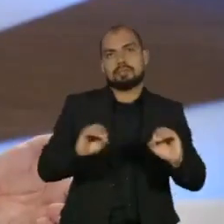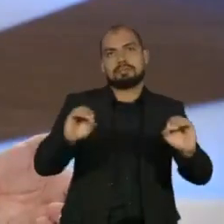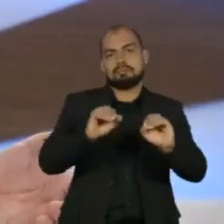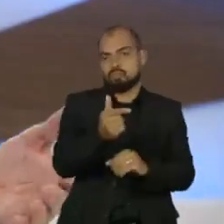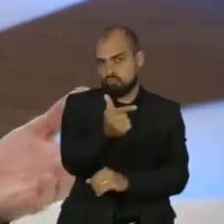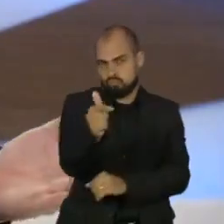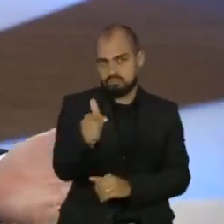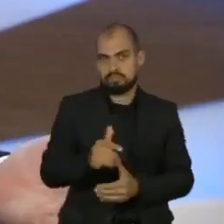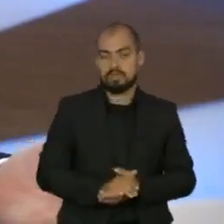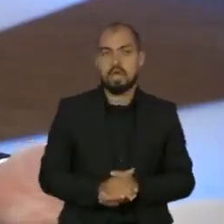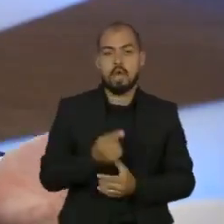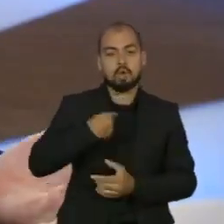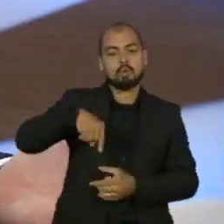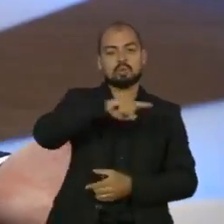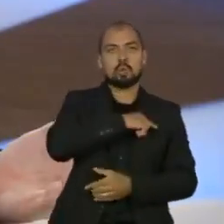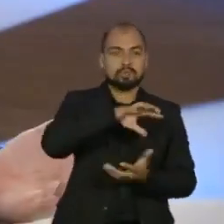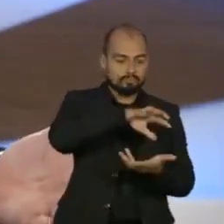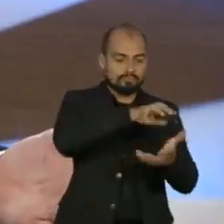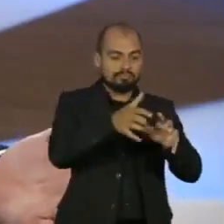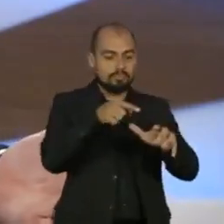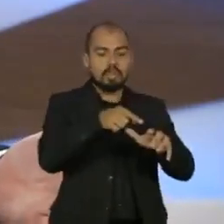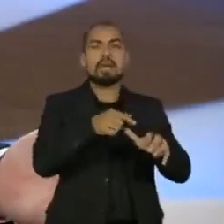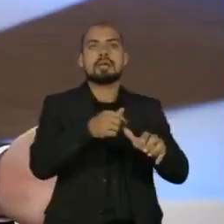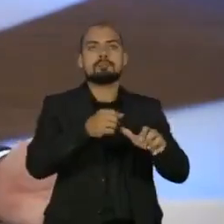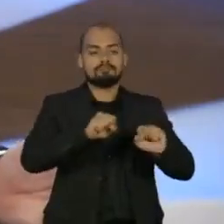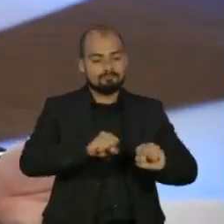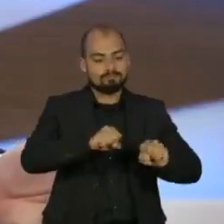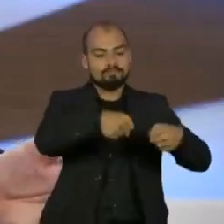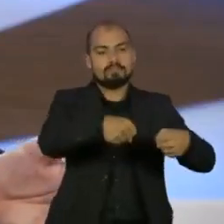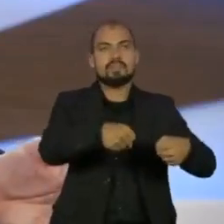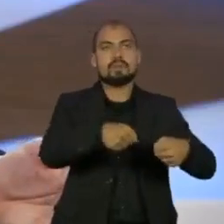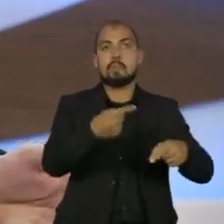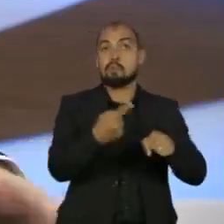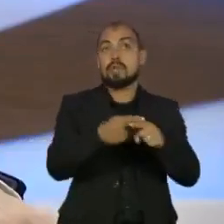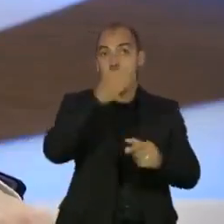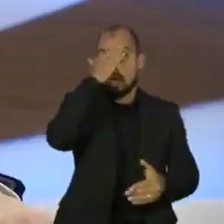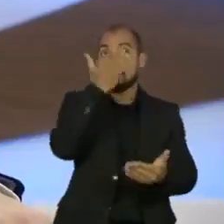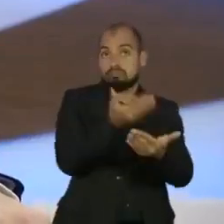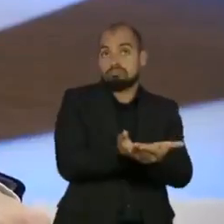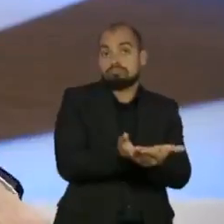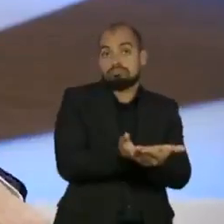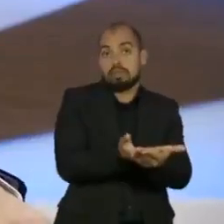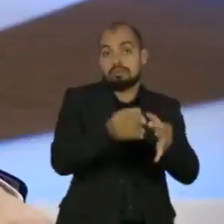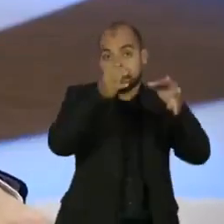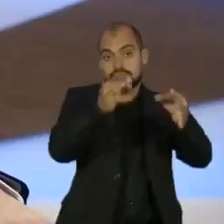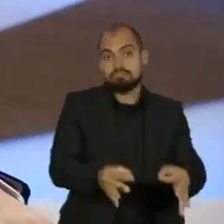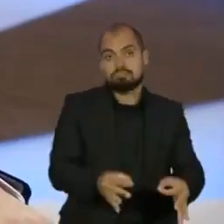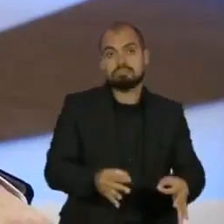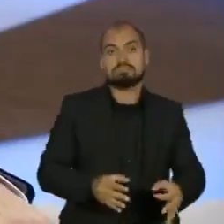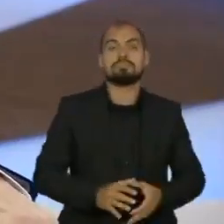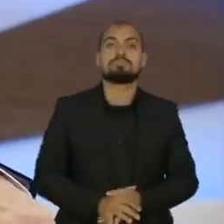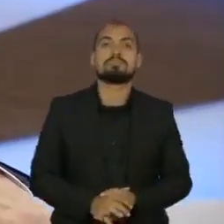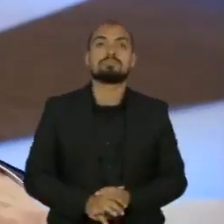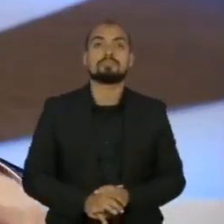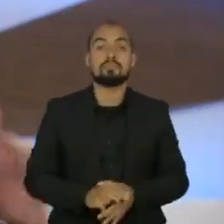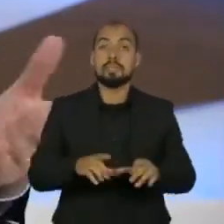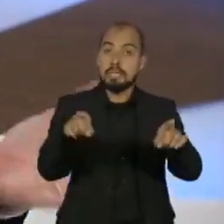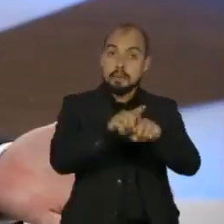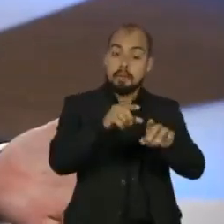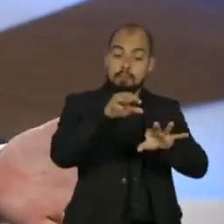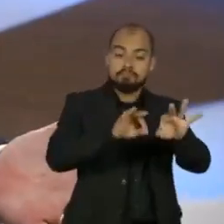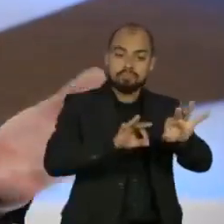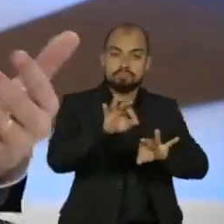fizemos a defesa da reforma da Previdência por convicção nós fizemos as defesas dos